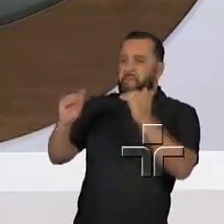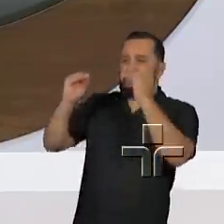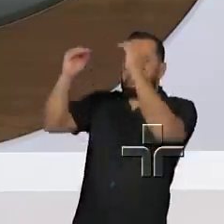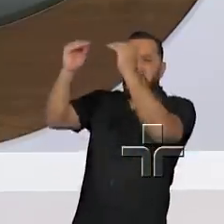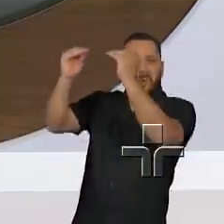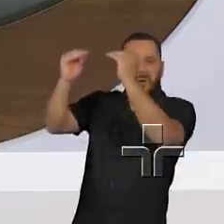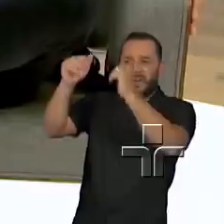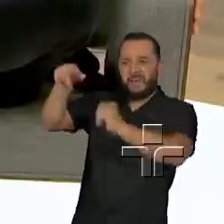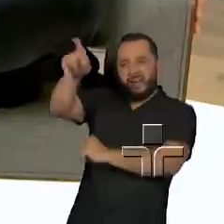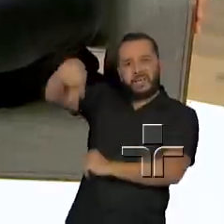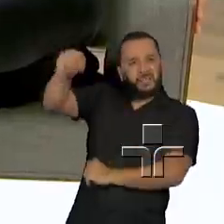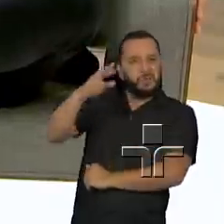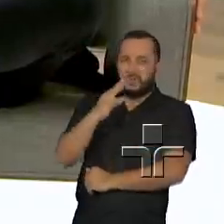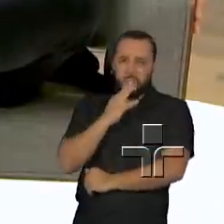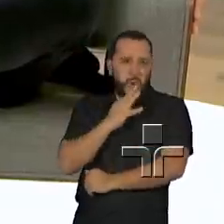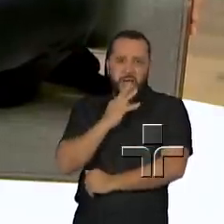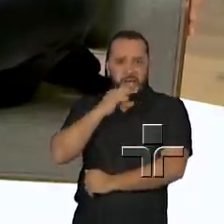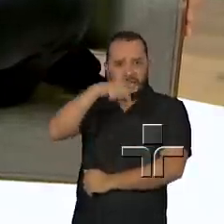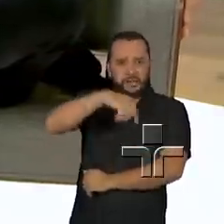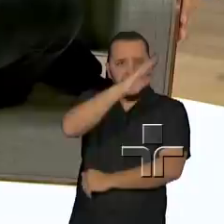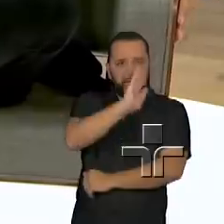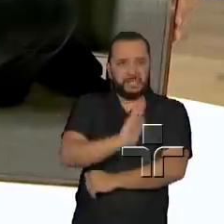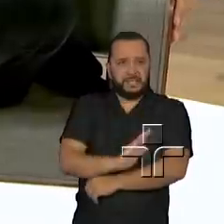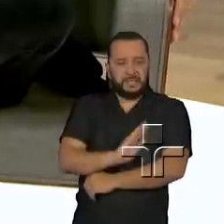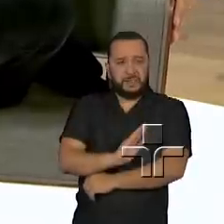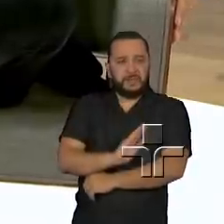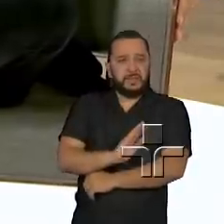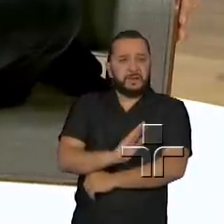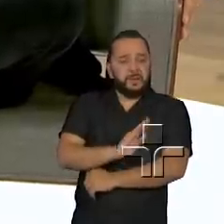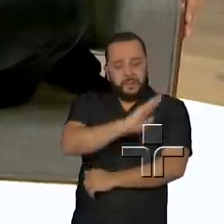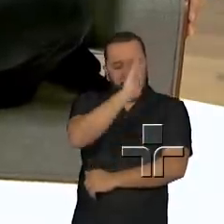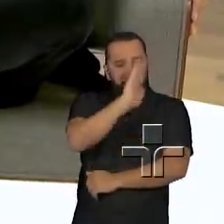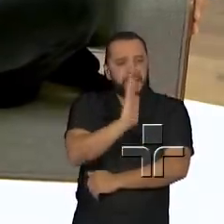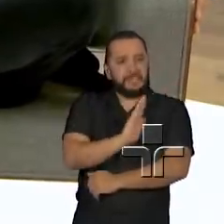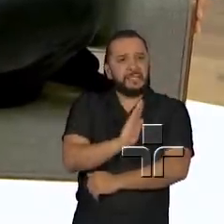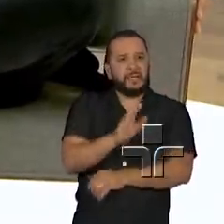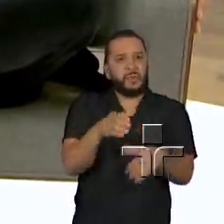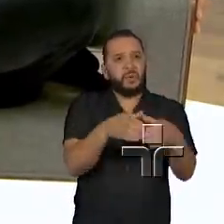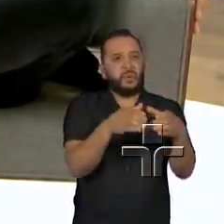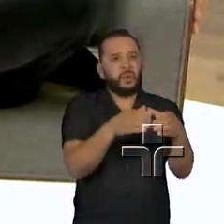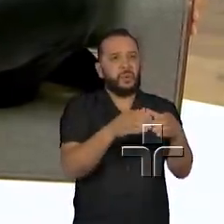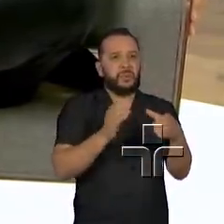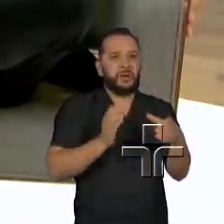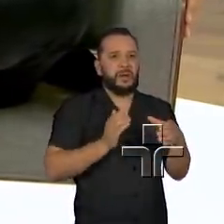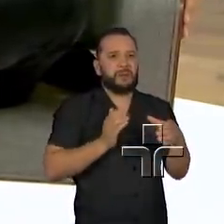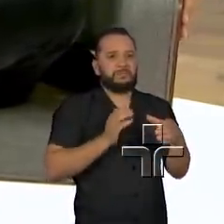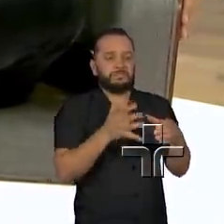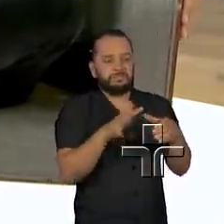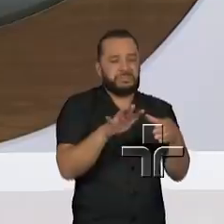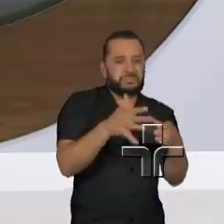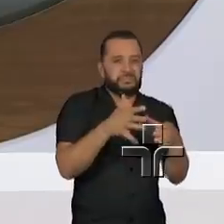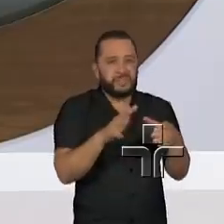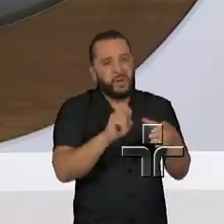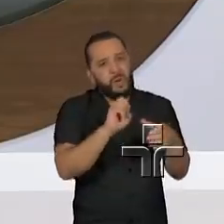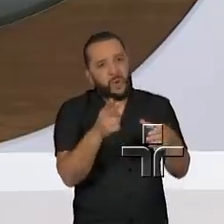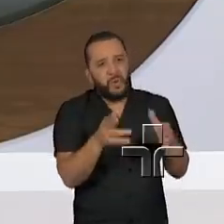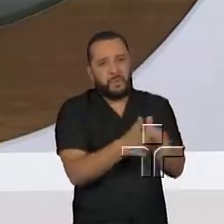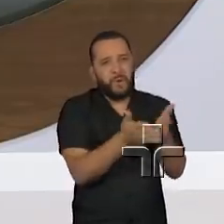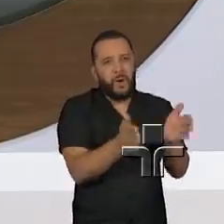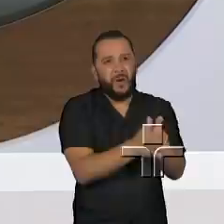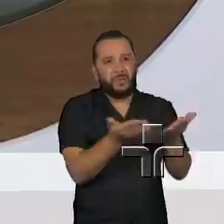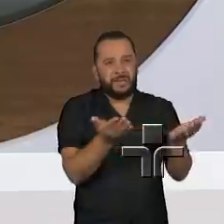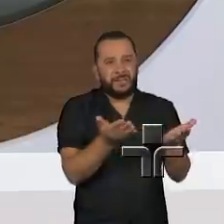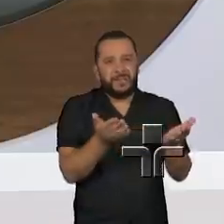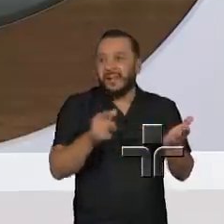entender o Brasil. Esse Brasil classe média. É um discurso muito corrente, talvez com o pessoal que o senhor tem conversado entre